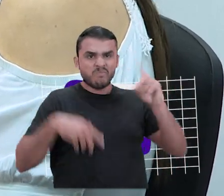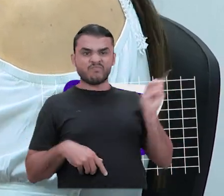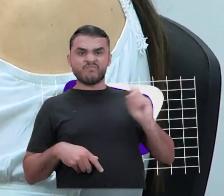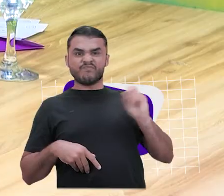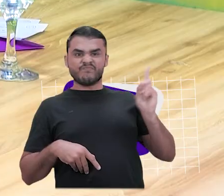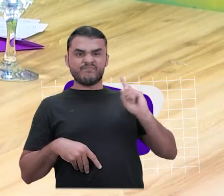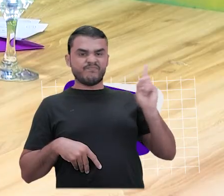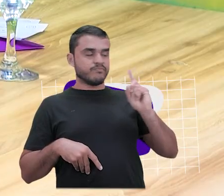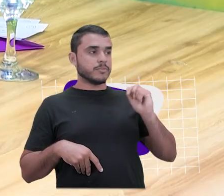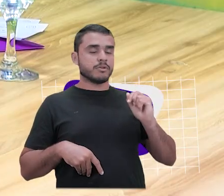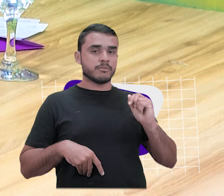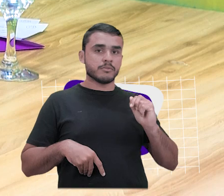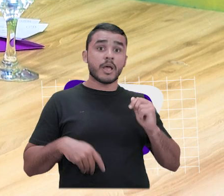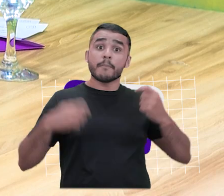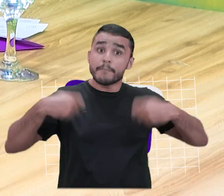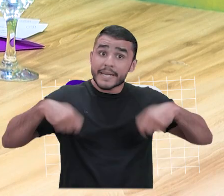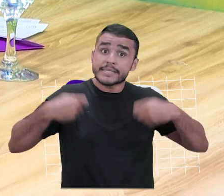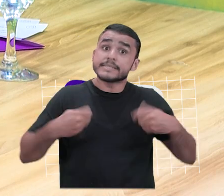ressignificadas.